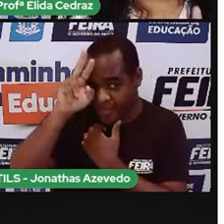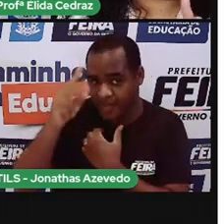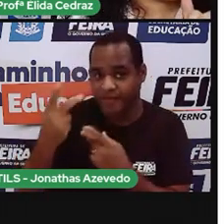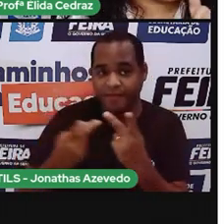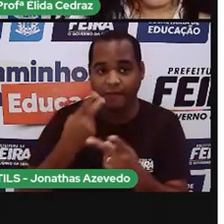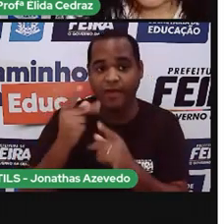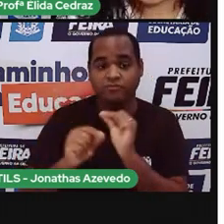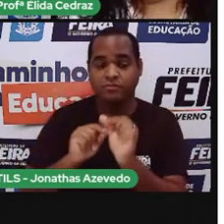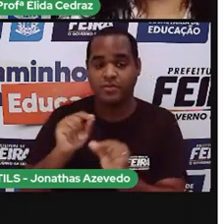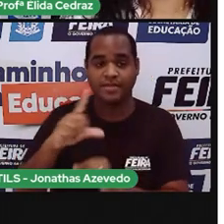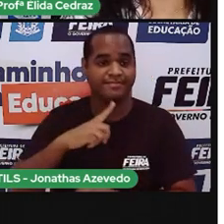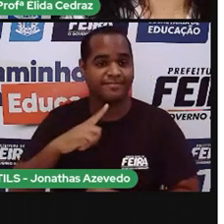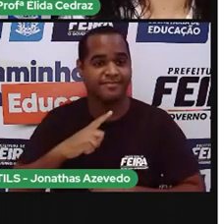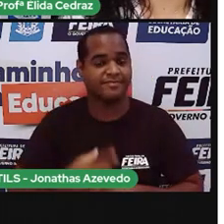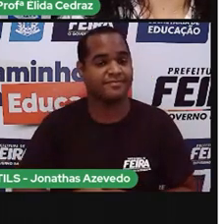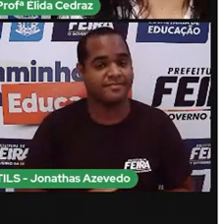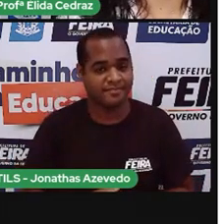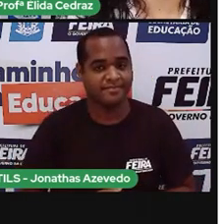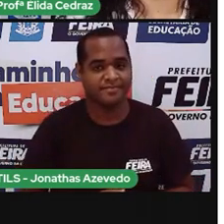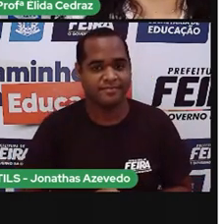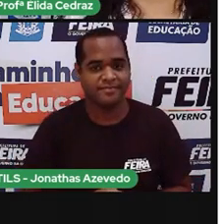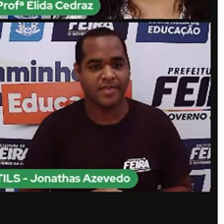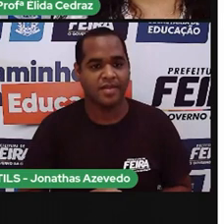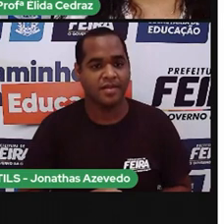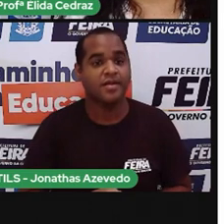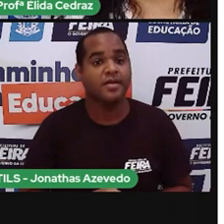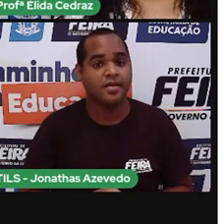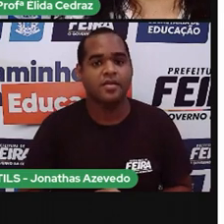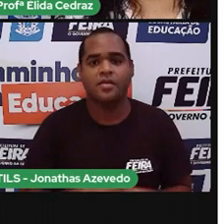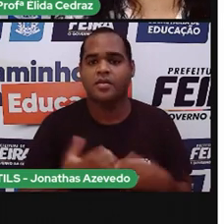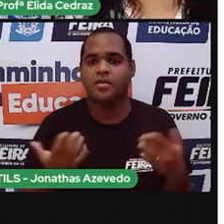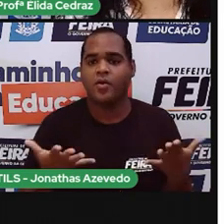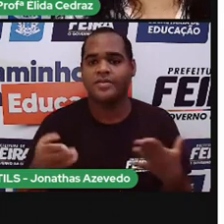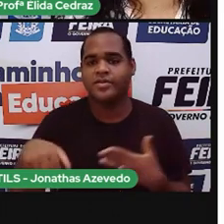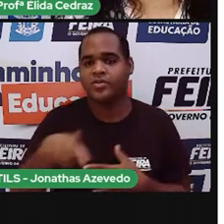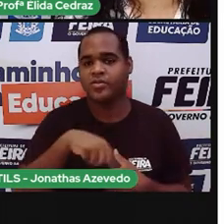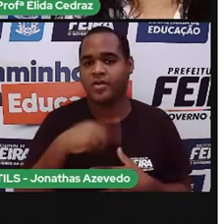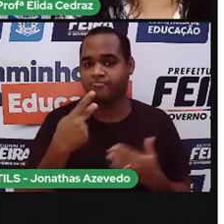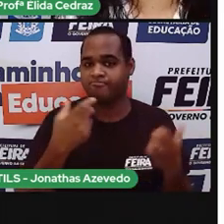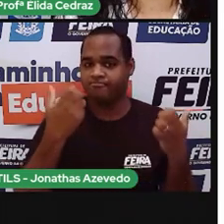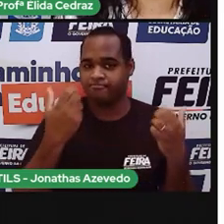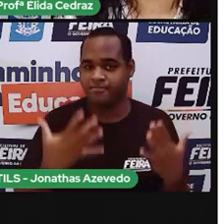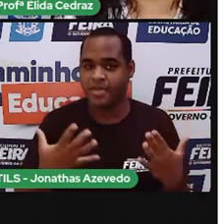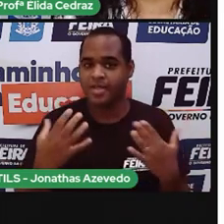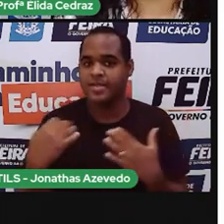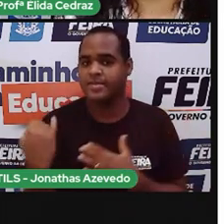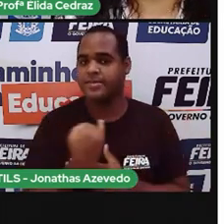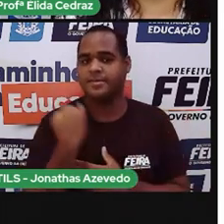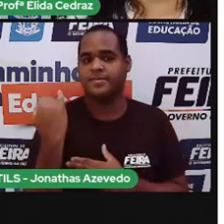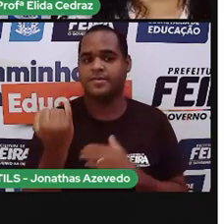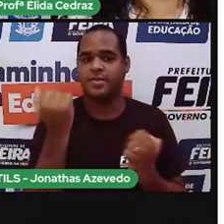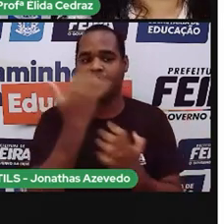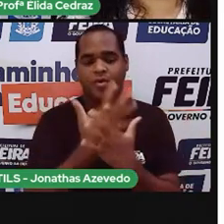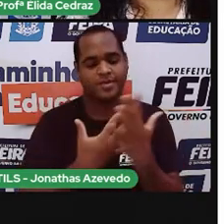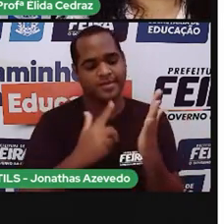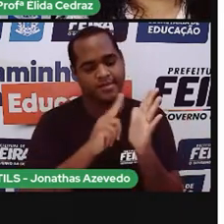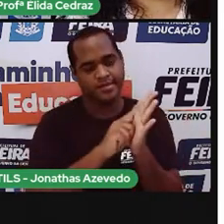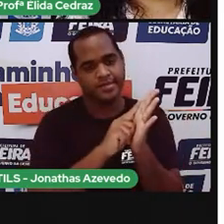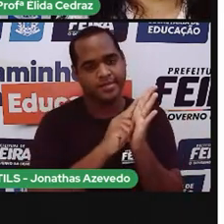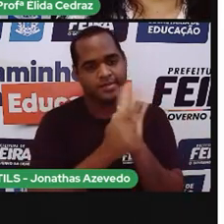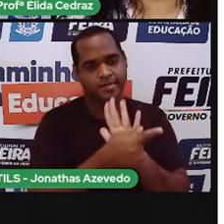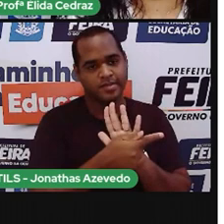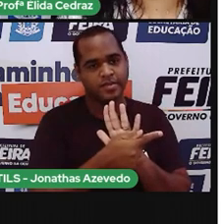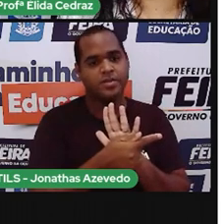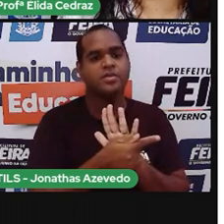em casa né e nós estudamos José elementos e compõem o gênero